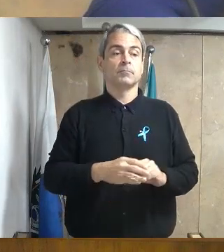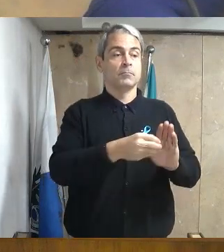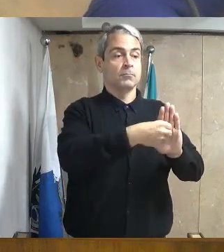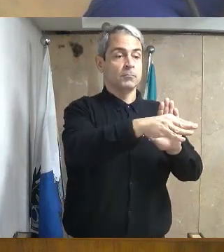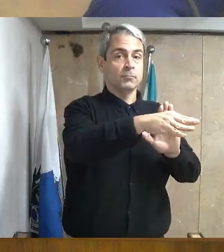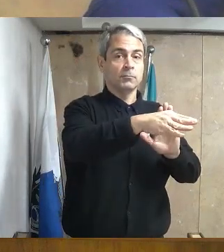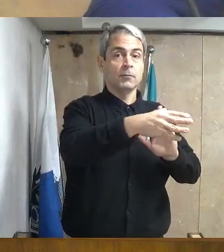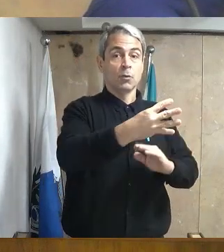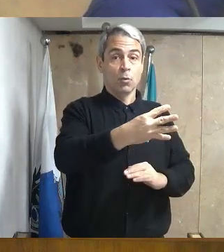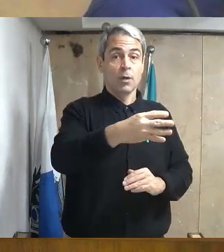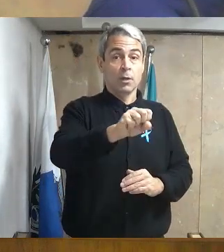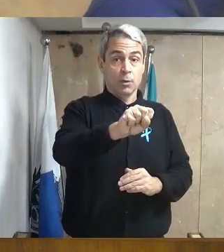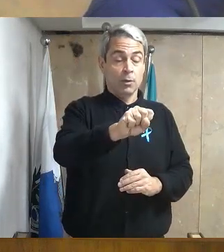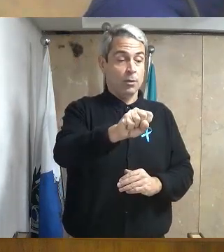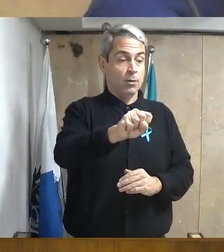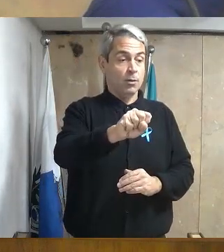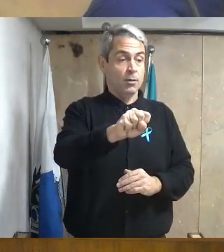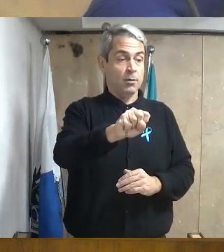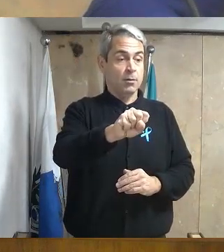Indicação número